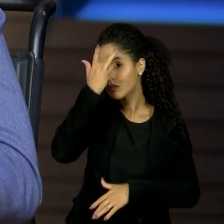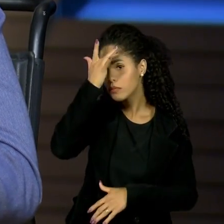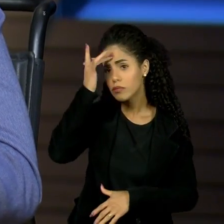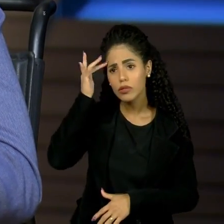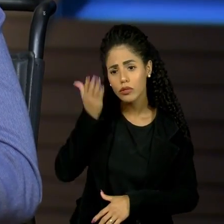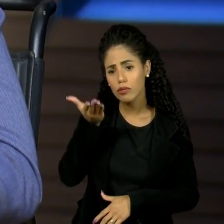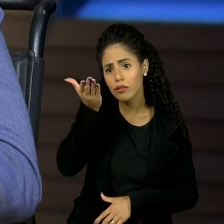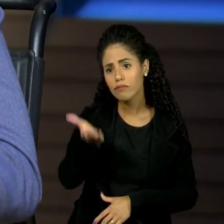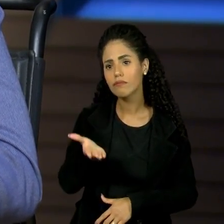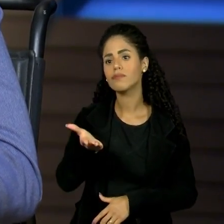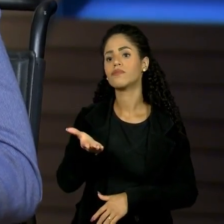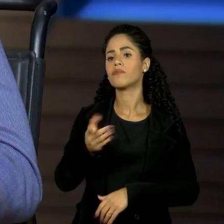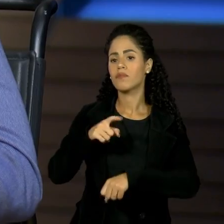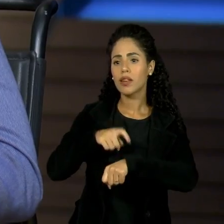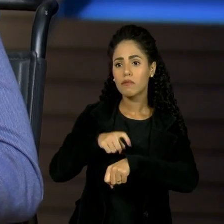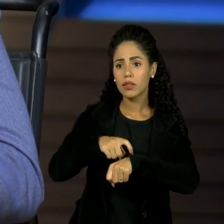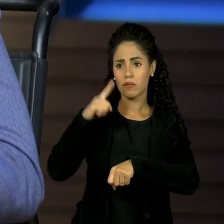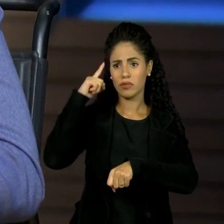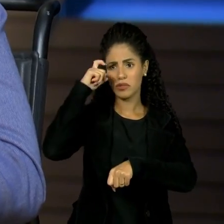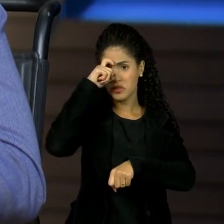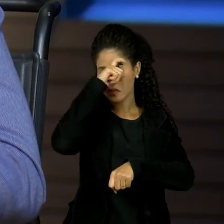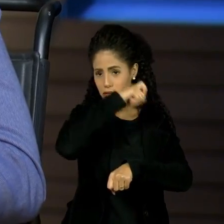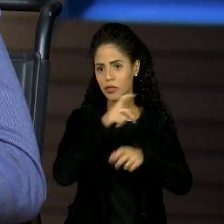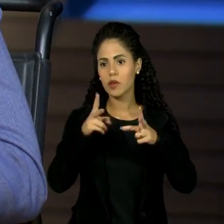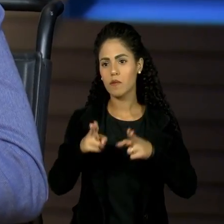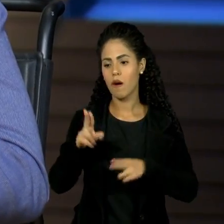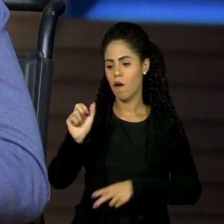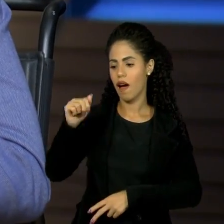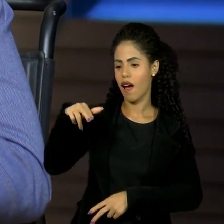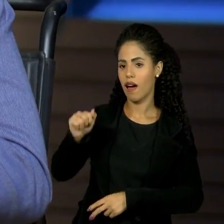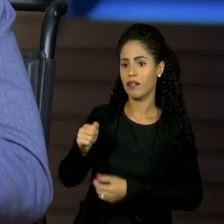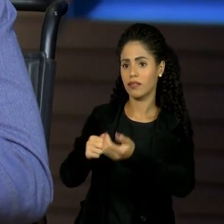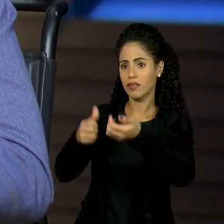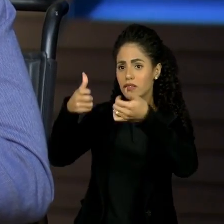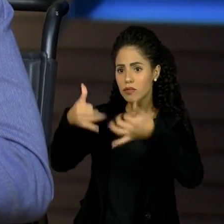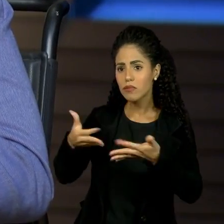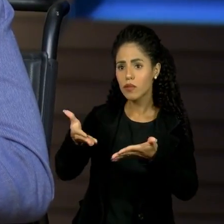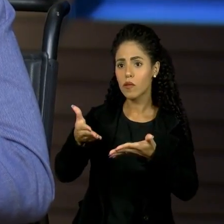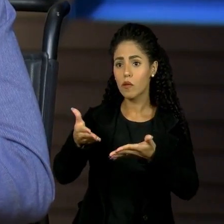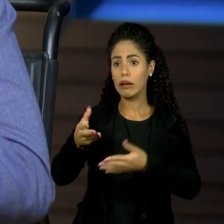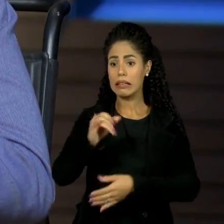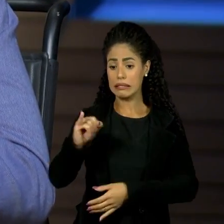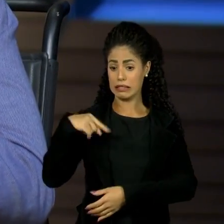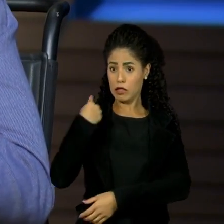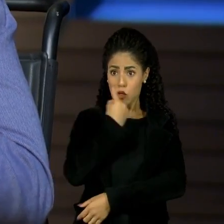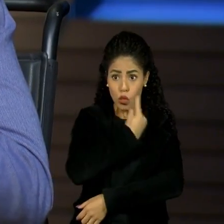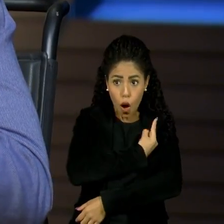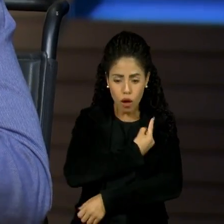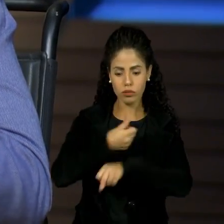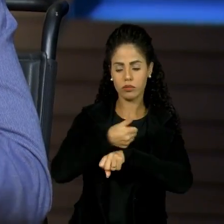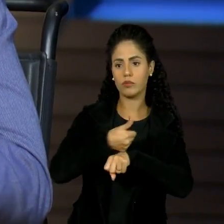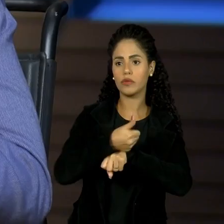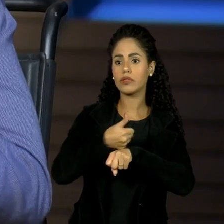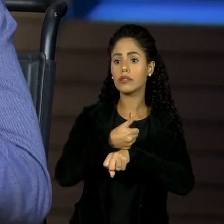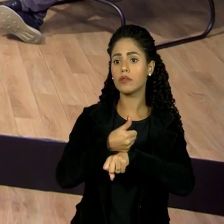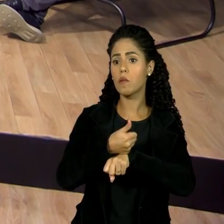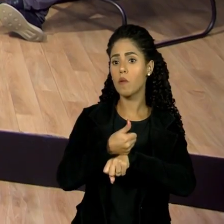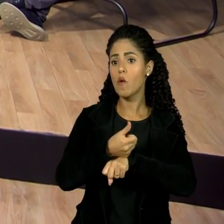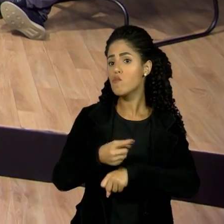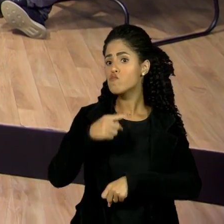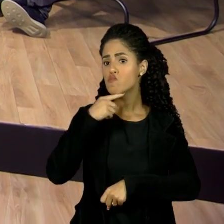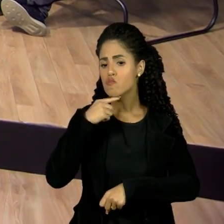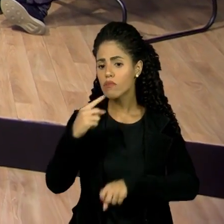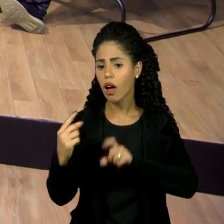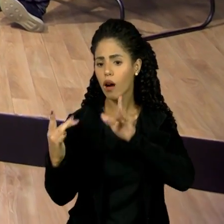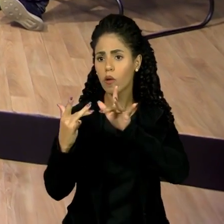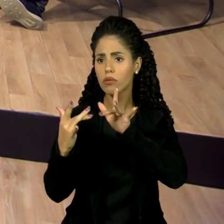seja colocada no momento presente, como a Ana disse, e que se a gente, como profissional de saúde, pode aproximá-lo e